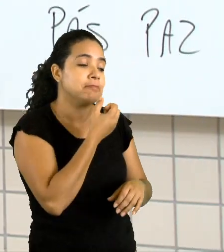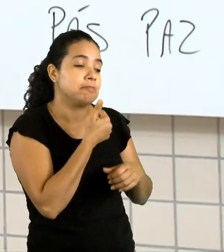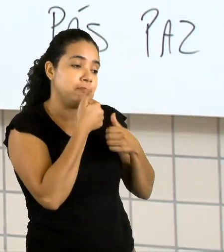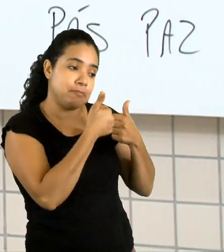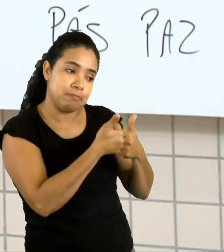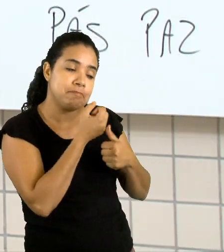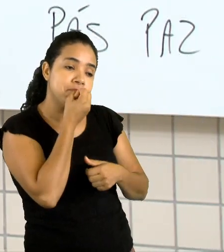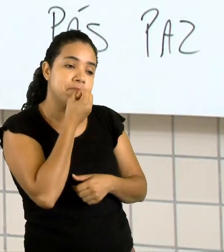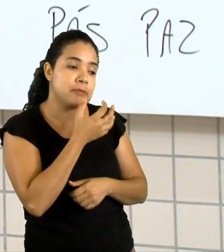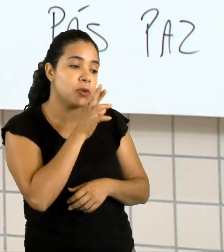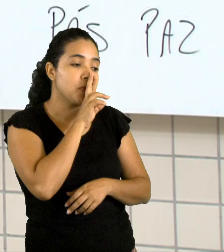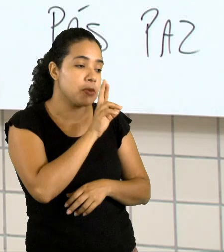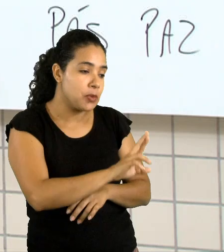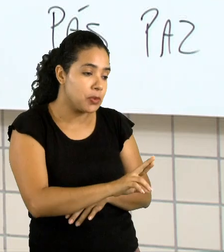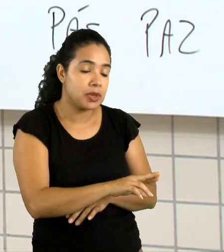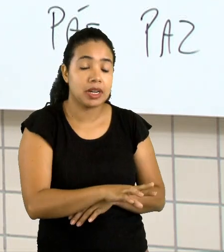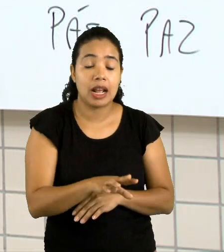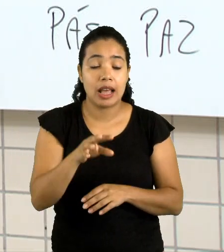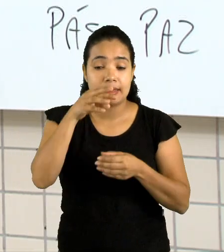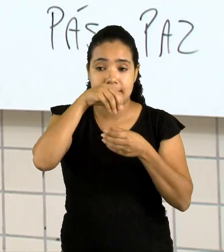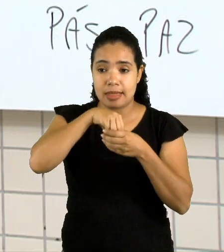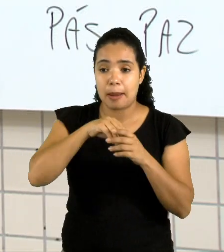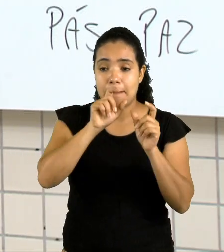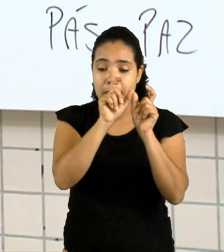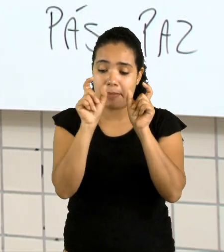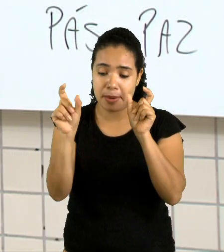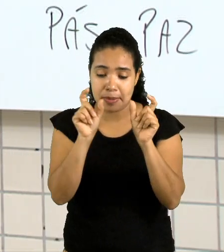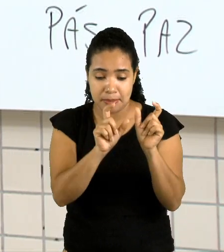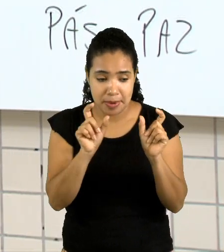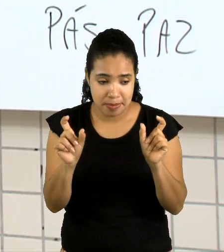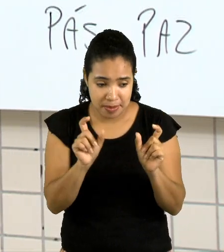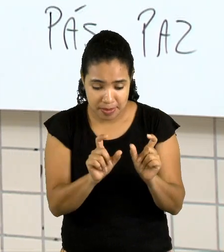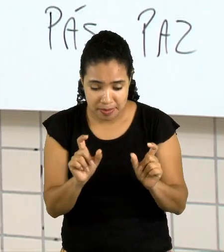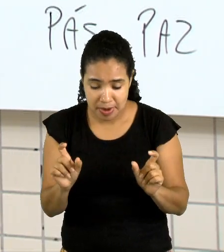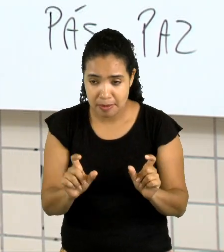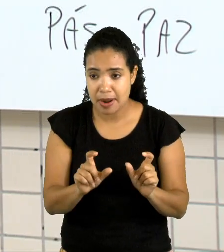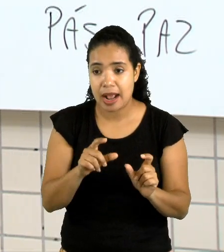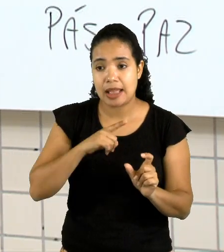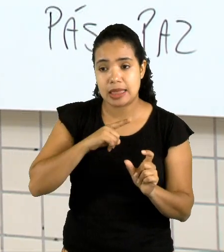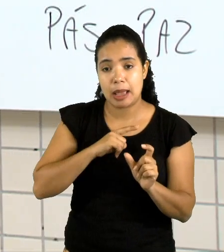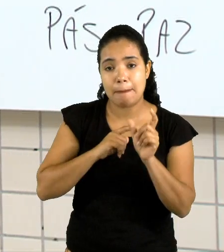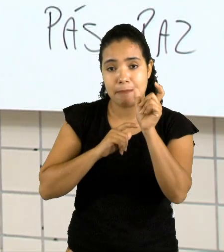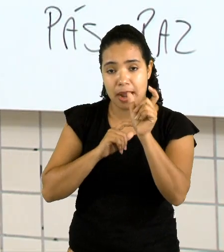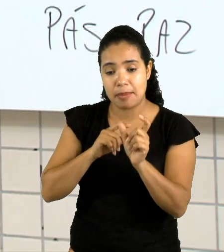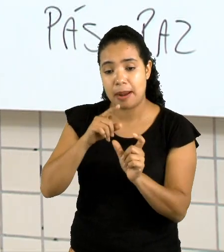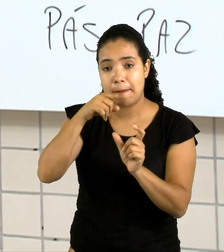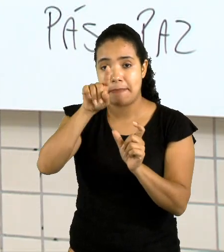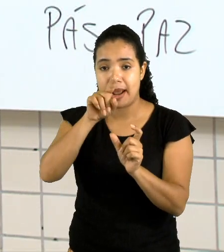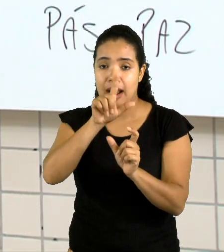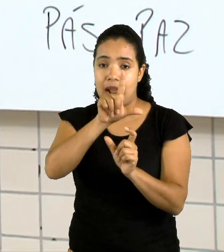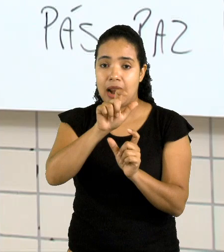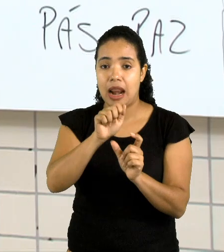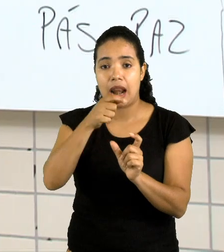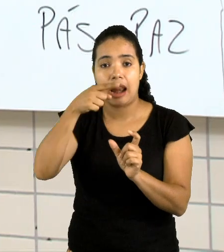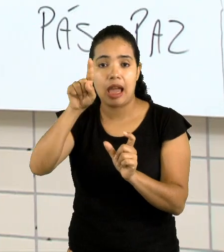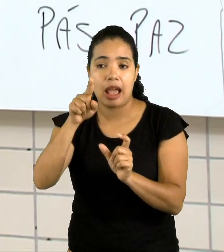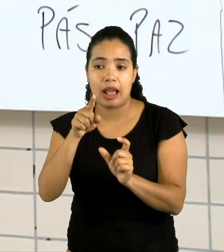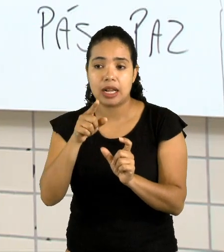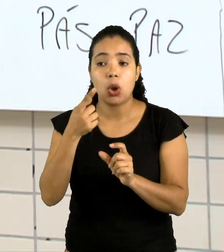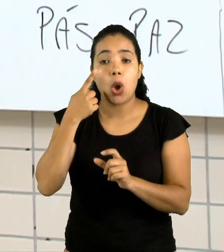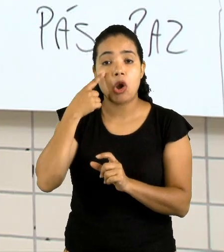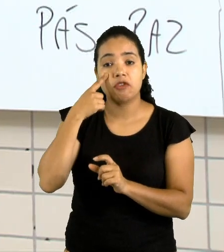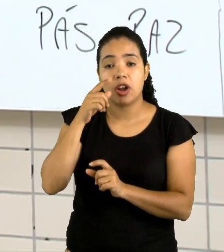desses monossílabos tônico, eu tenho palavras que têm acento? Qual que é o nome